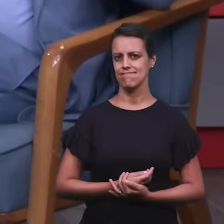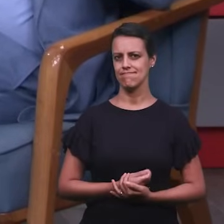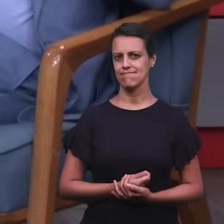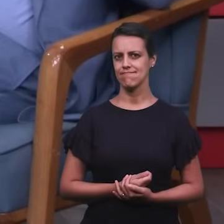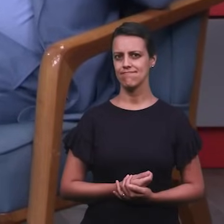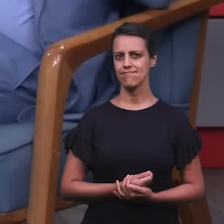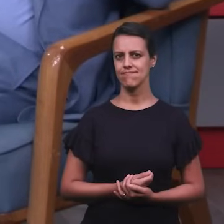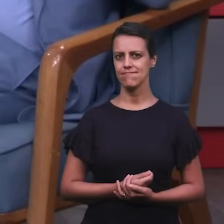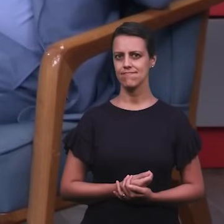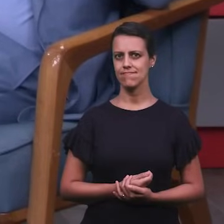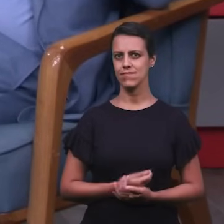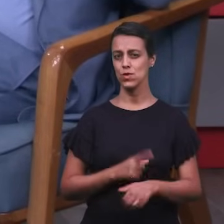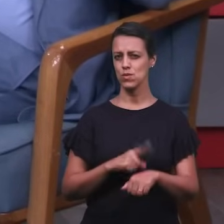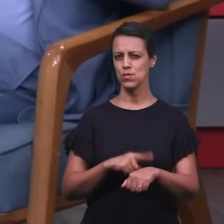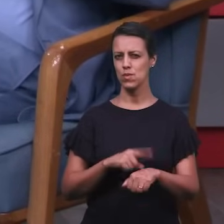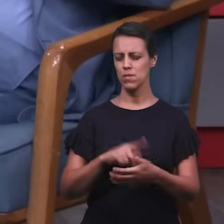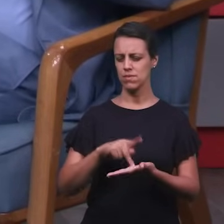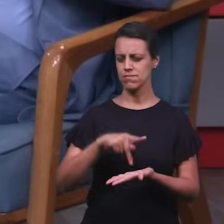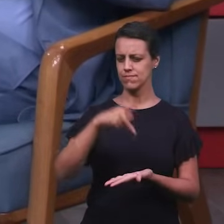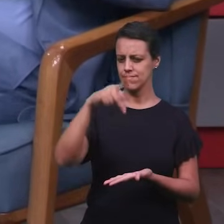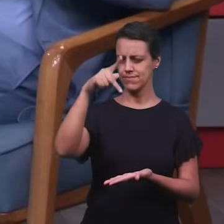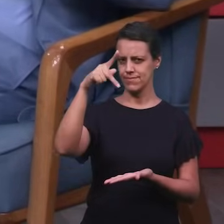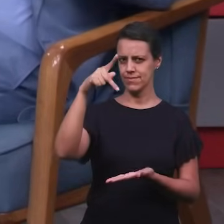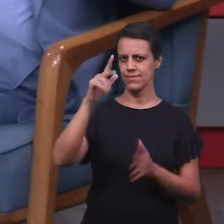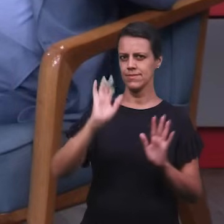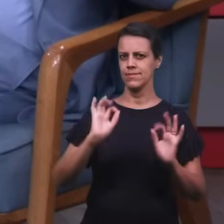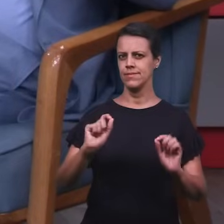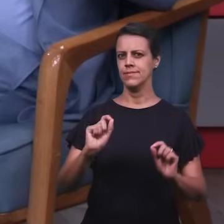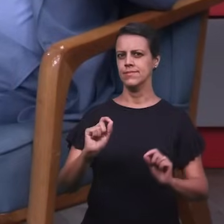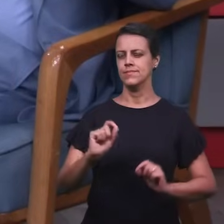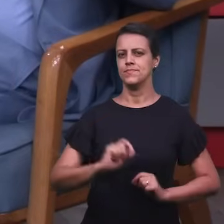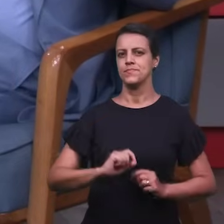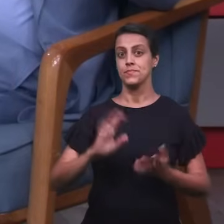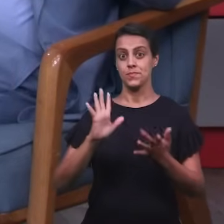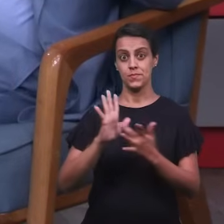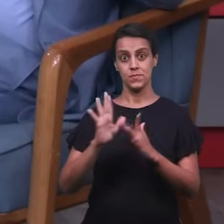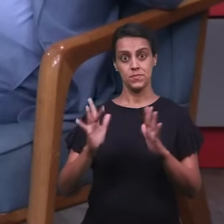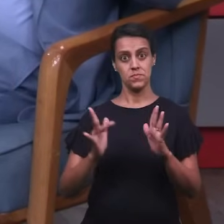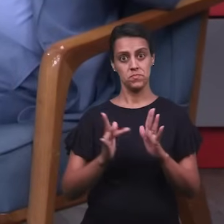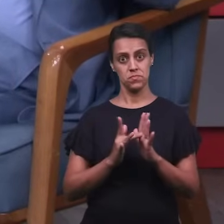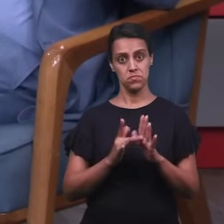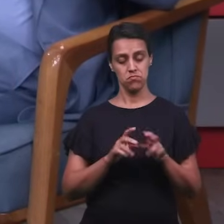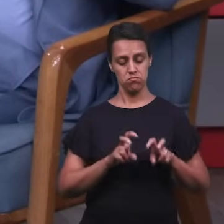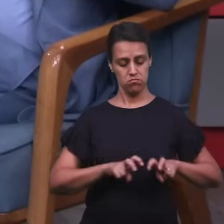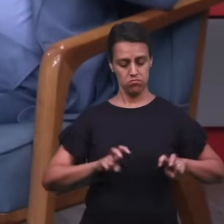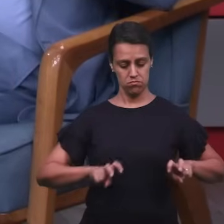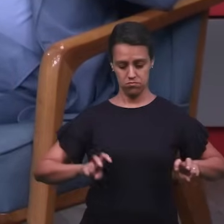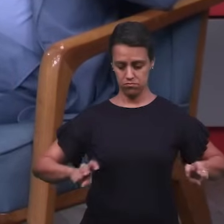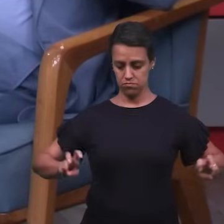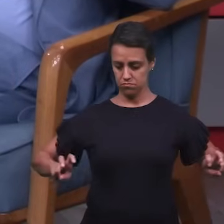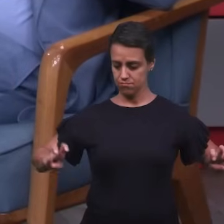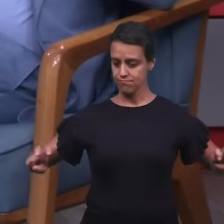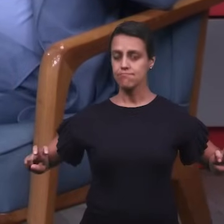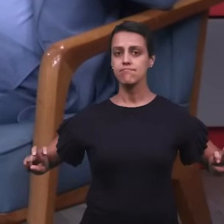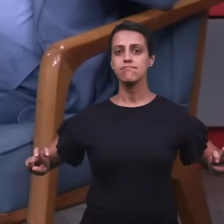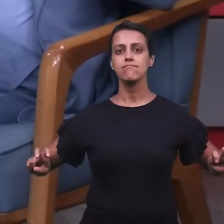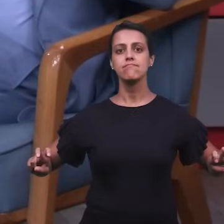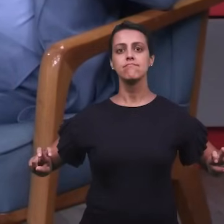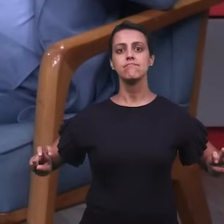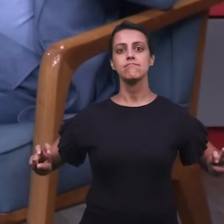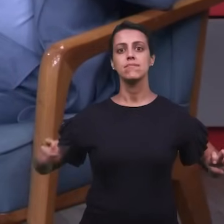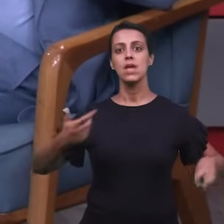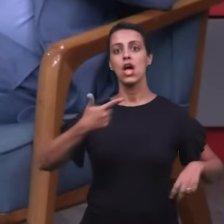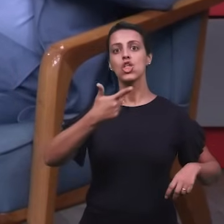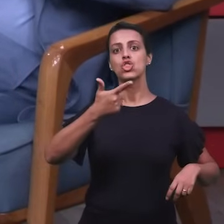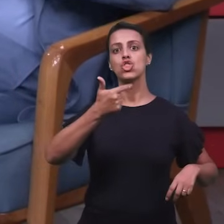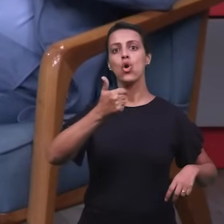naquele momento da Páscoa? Jesus se reúne à mesa com os